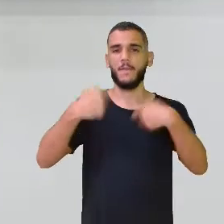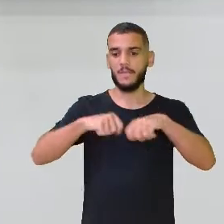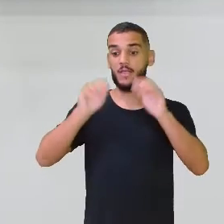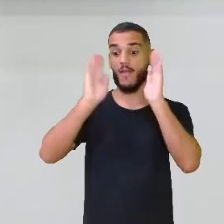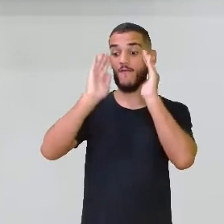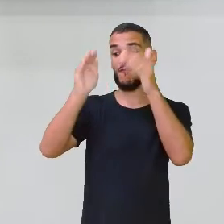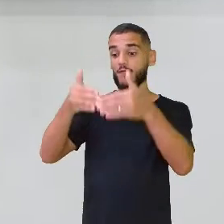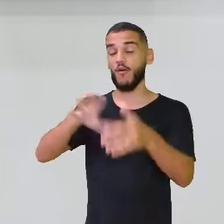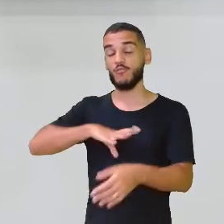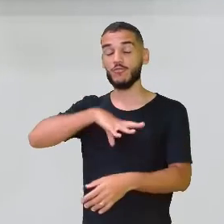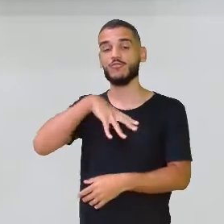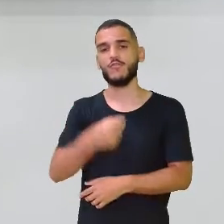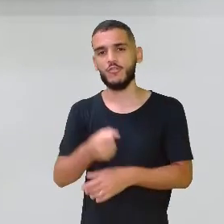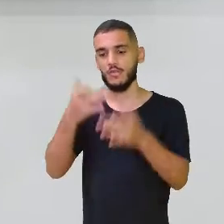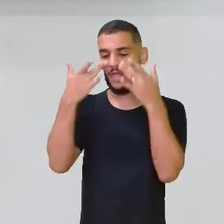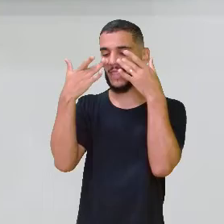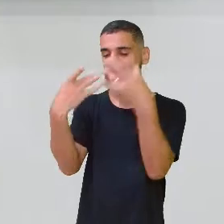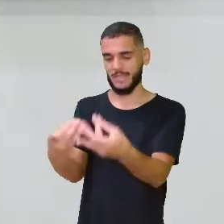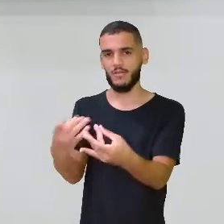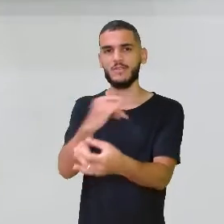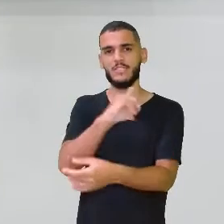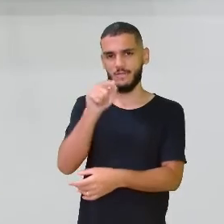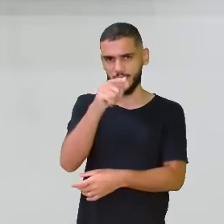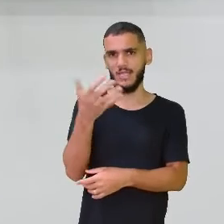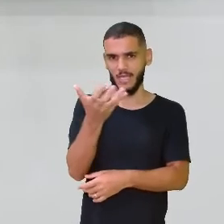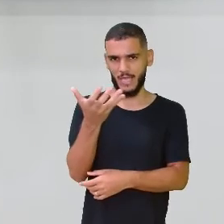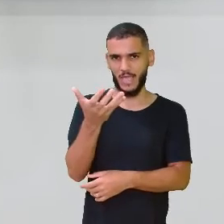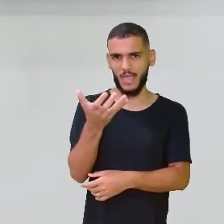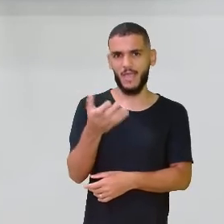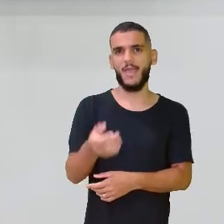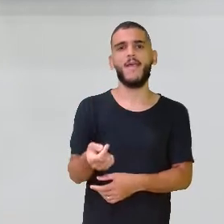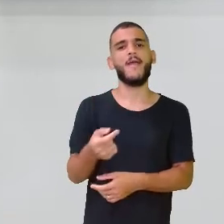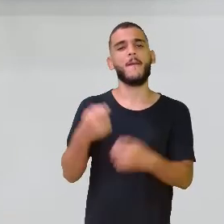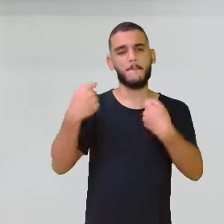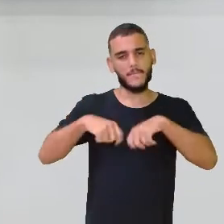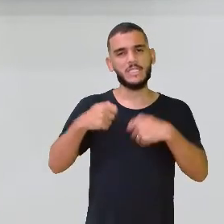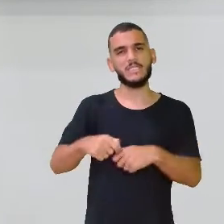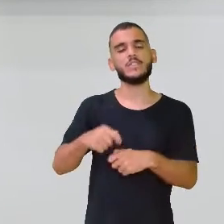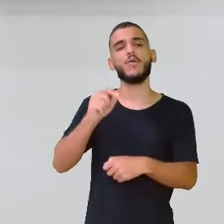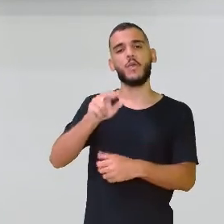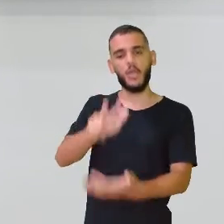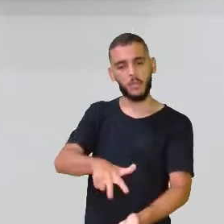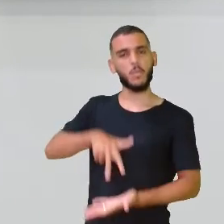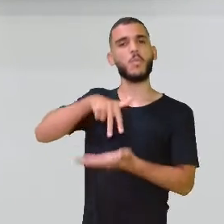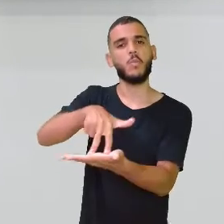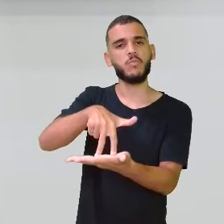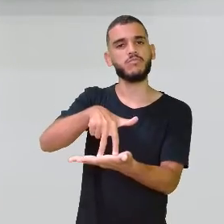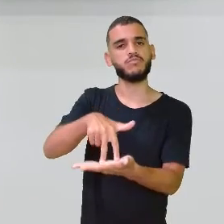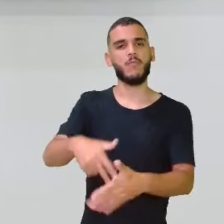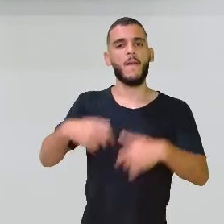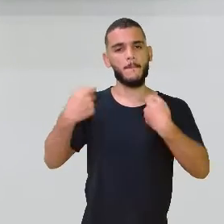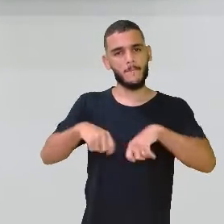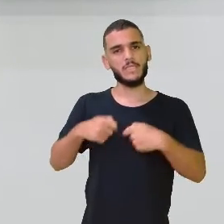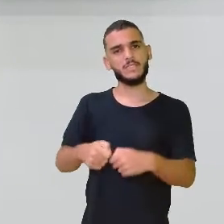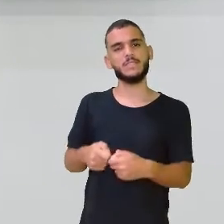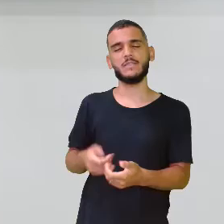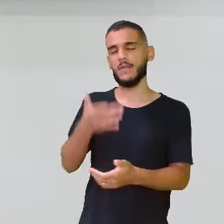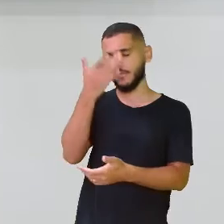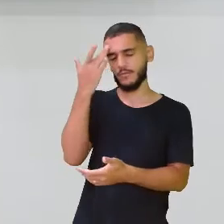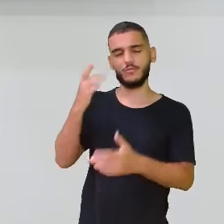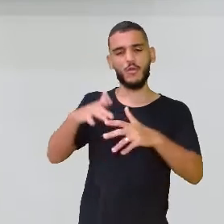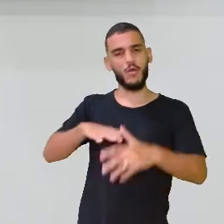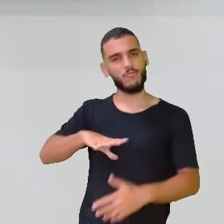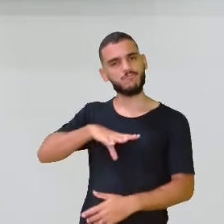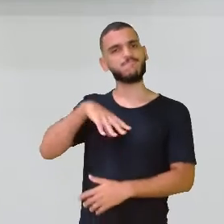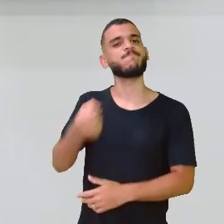foco, esforço, atenção. Se você quer, mete a cara, se dedica, que você consegue sim. Escreva